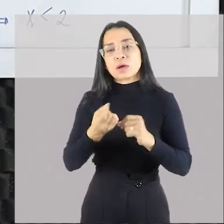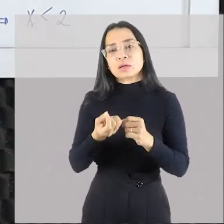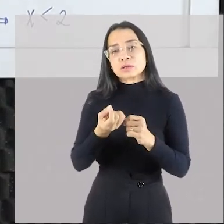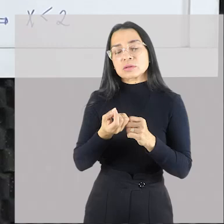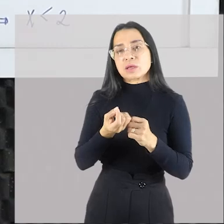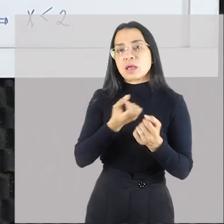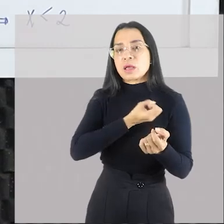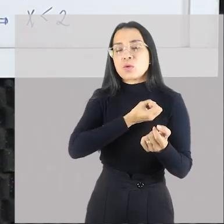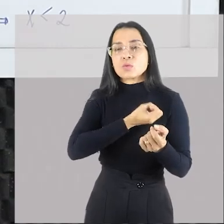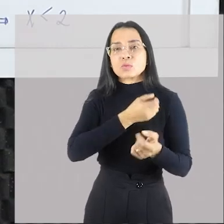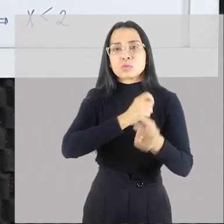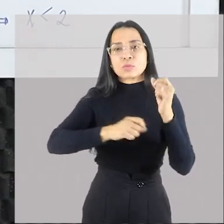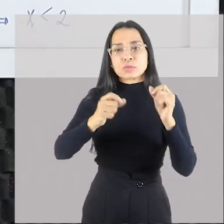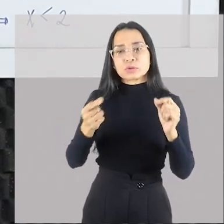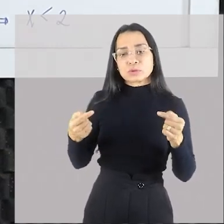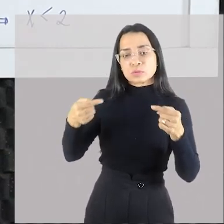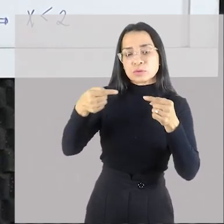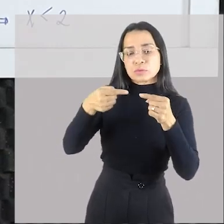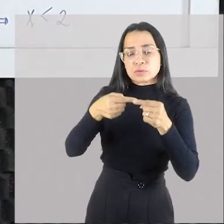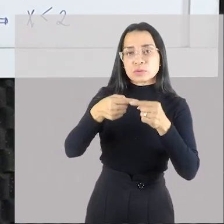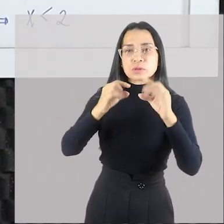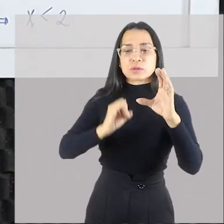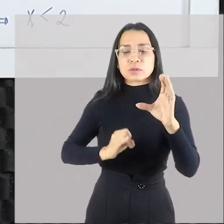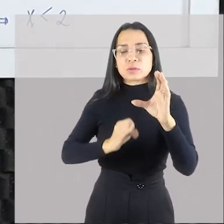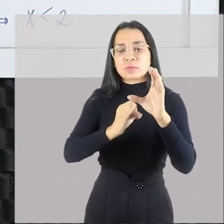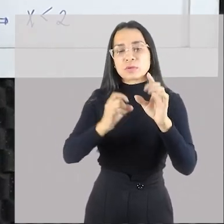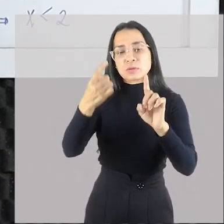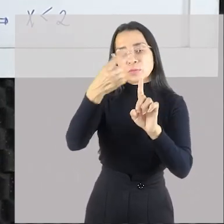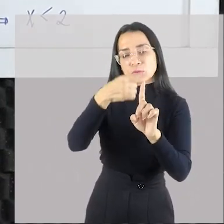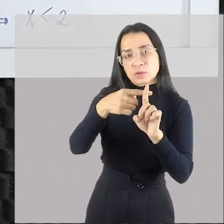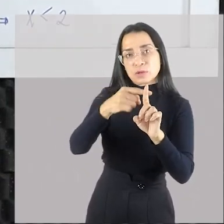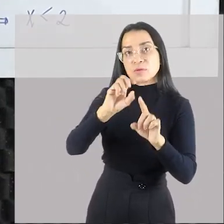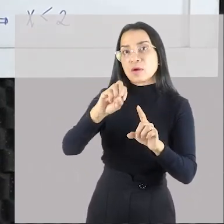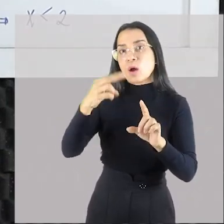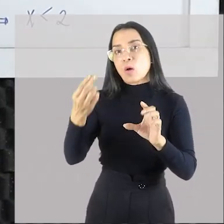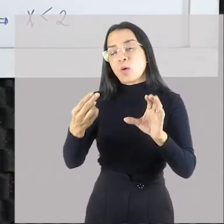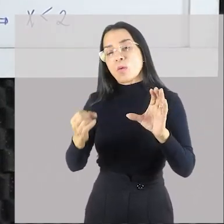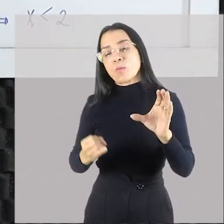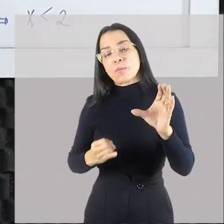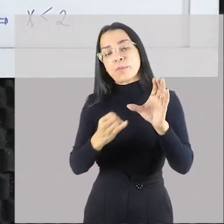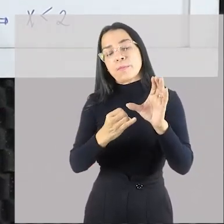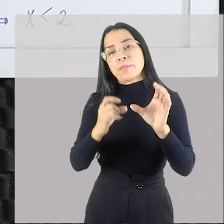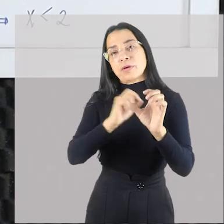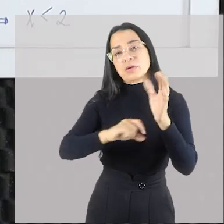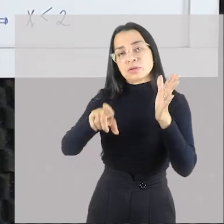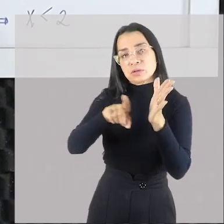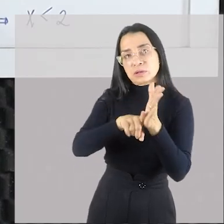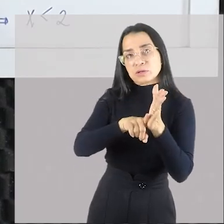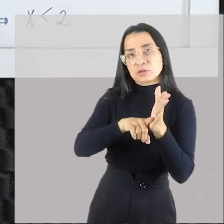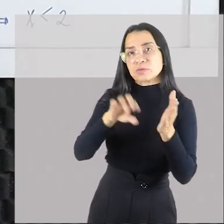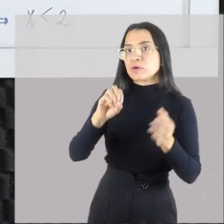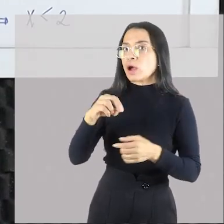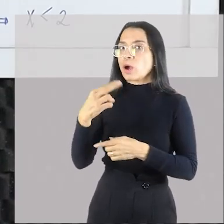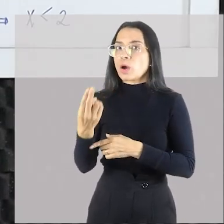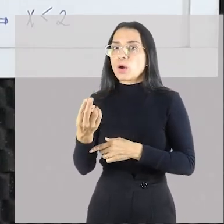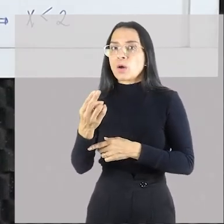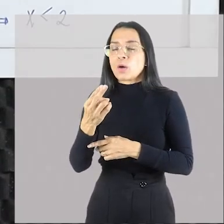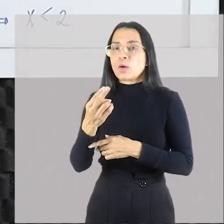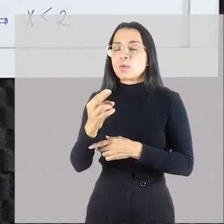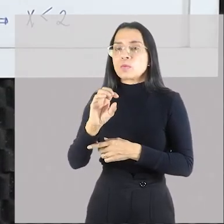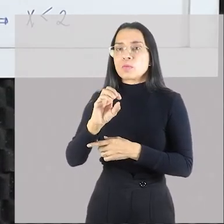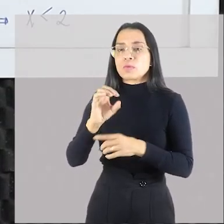associados a imagens positivas, negativas ou com imagem zero. Então, isso aqui significa estudar o sinal da